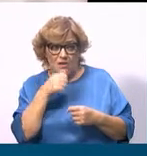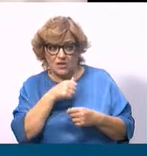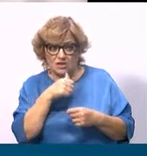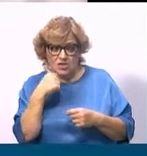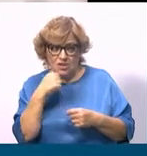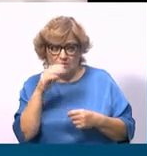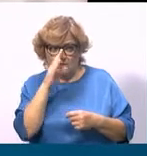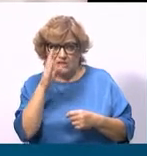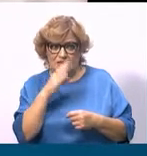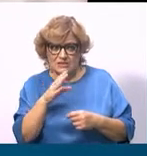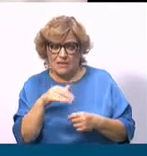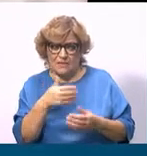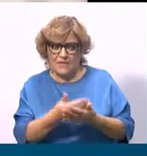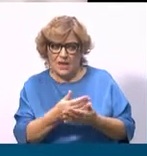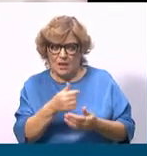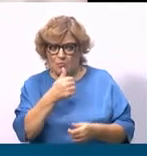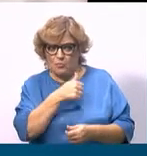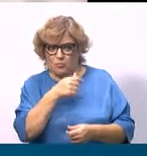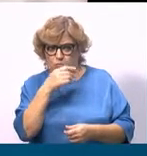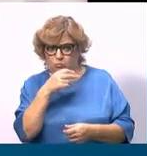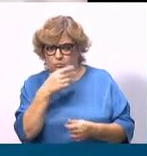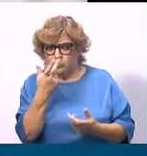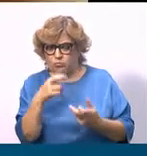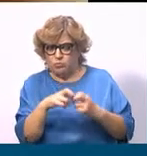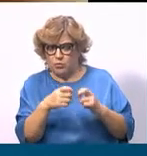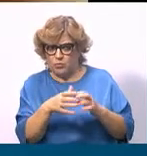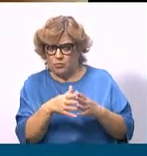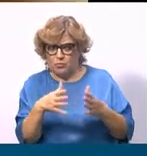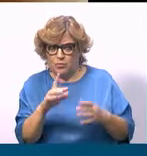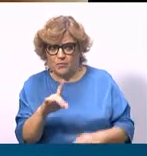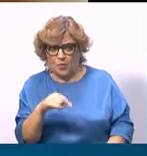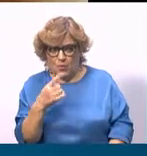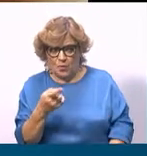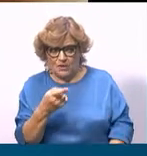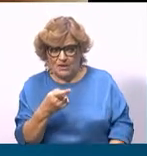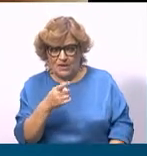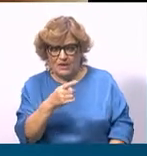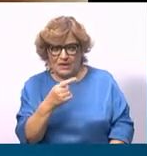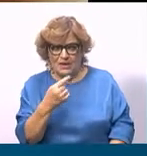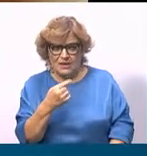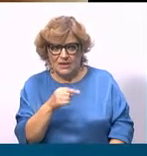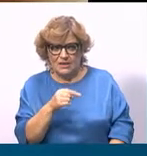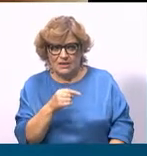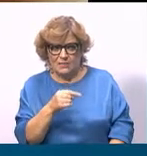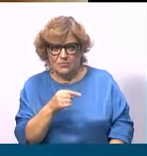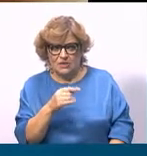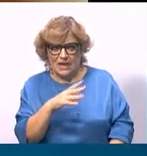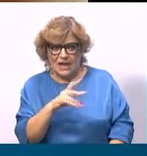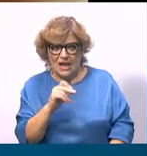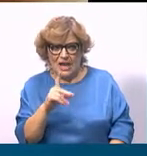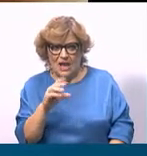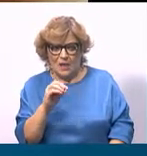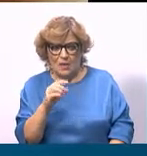bem a incapacidade que provoca. Outra imagem, Aliás, aqui todas as pessoas que têm calos dizem